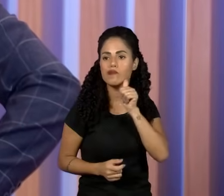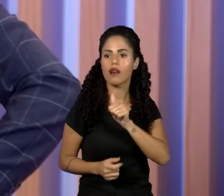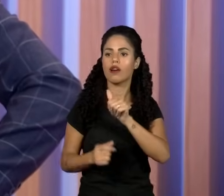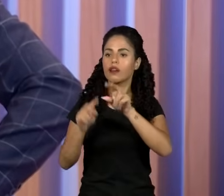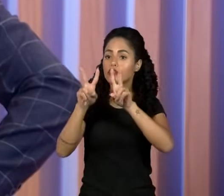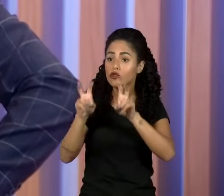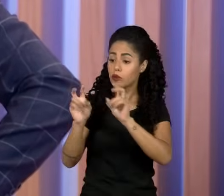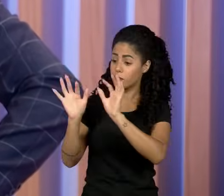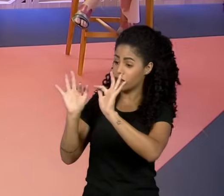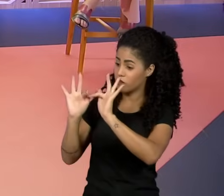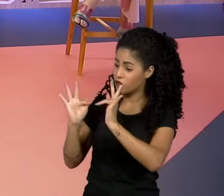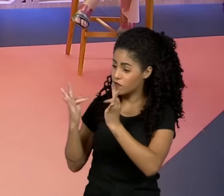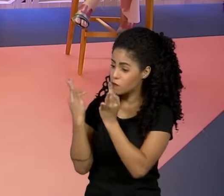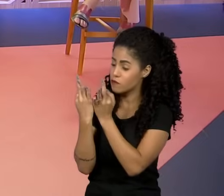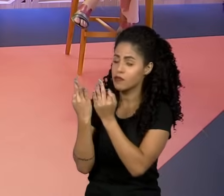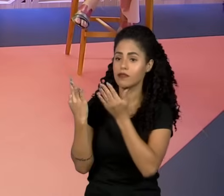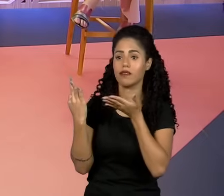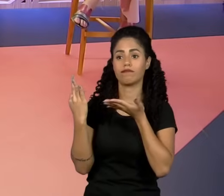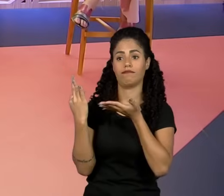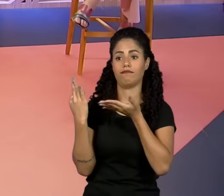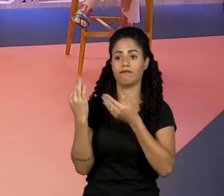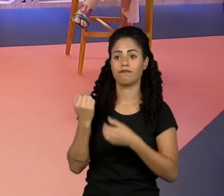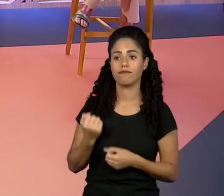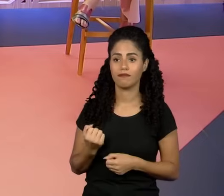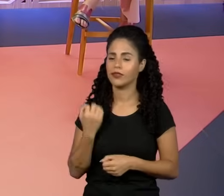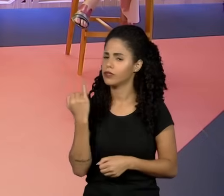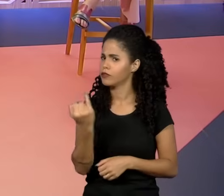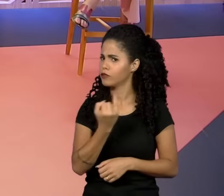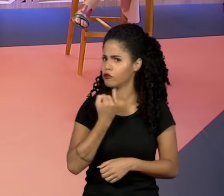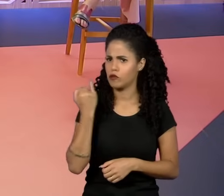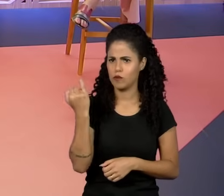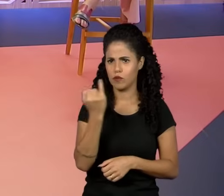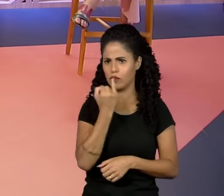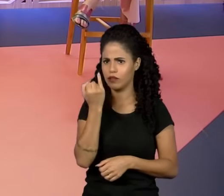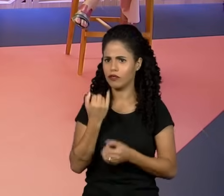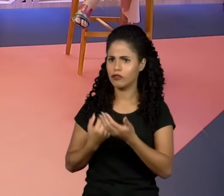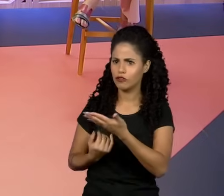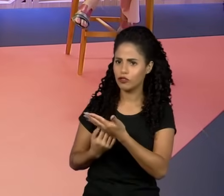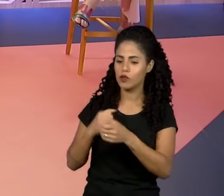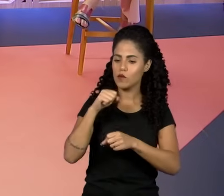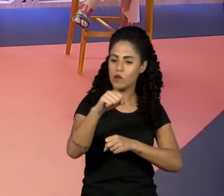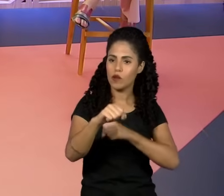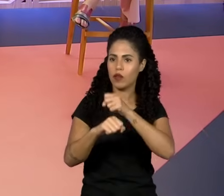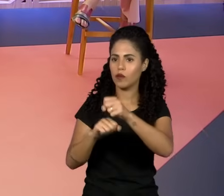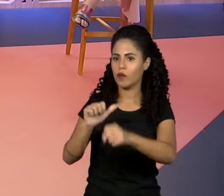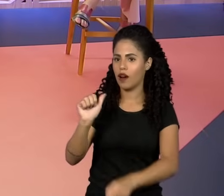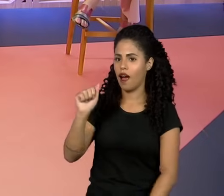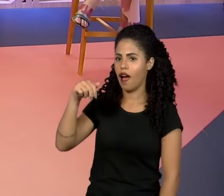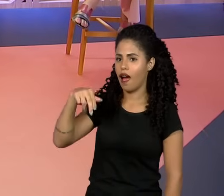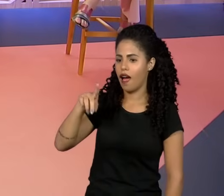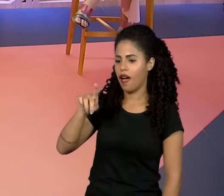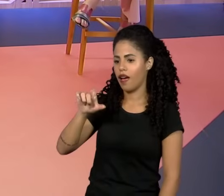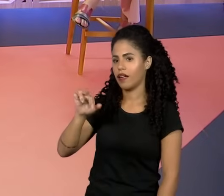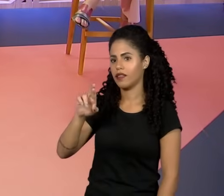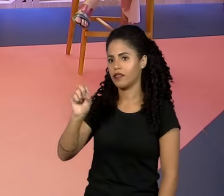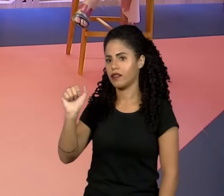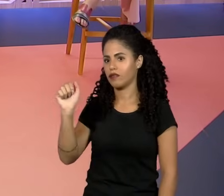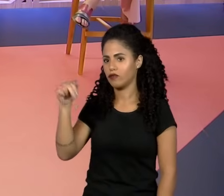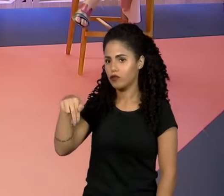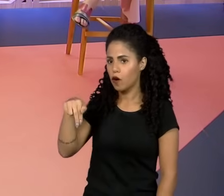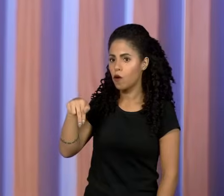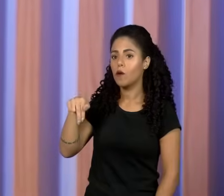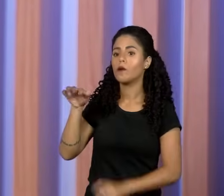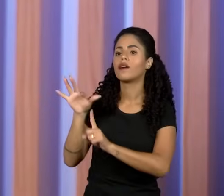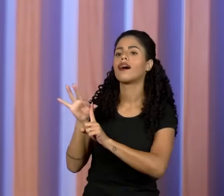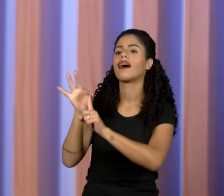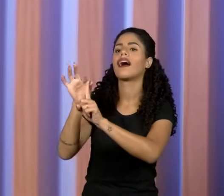falar das famílias. E acho que nesse campo o Spider, ele coloca muito bem a família como protagonista, porque